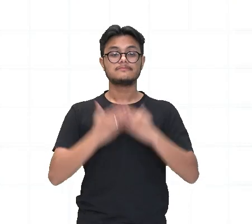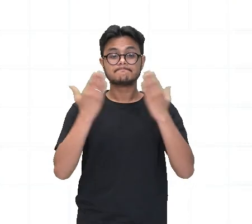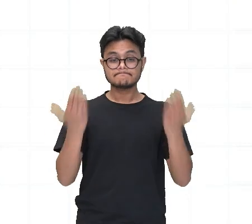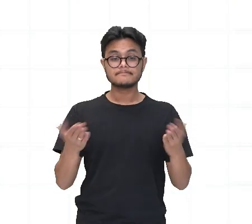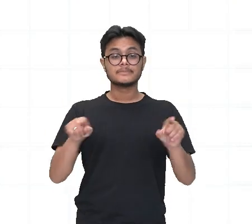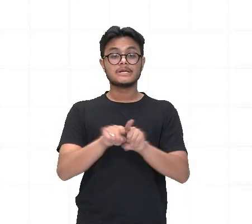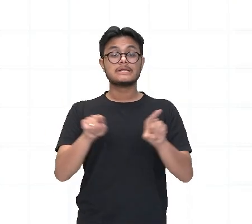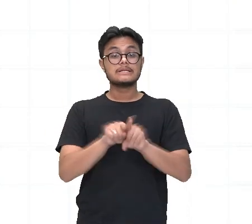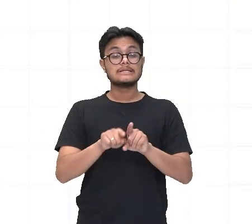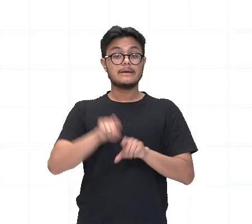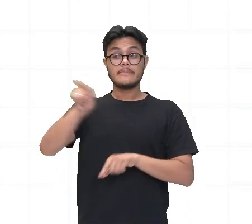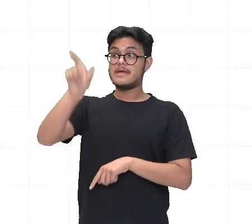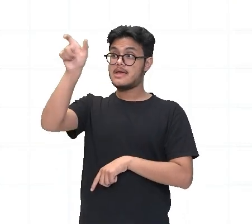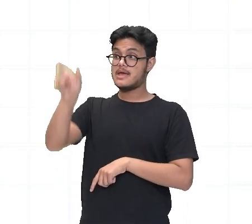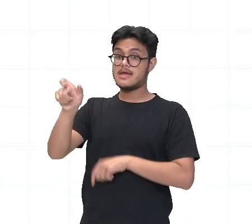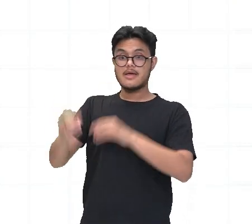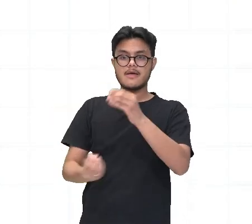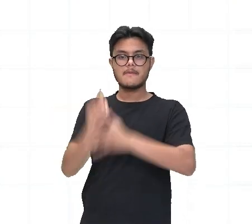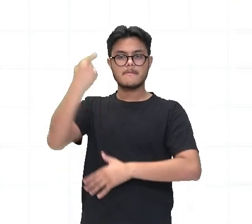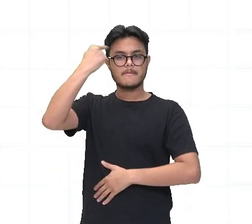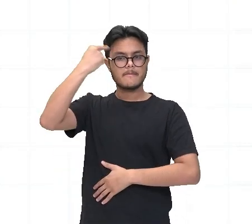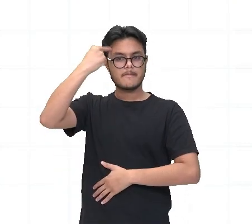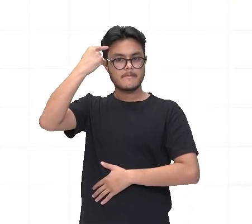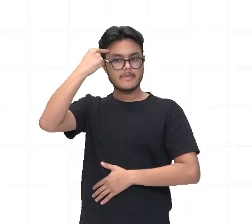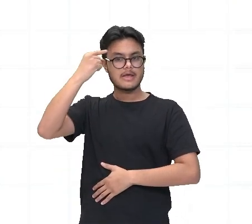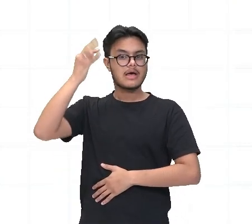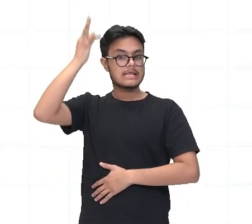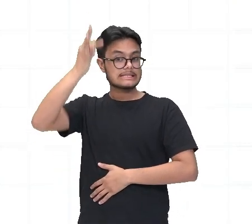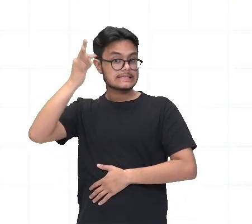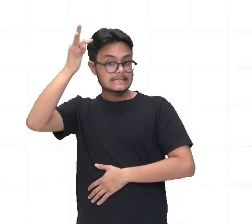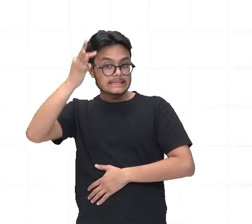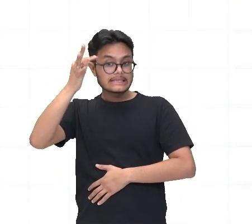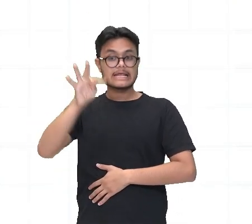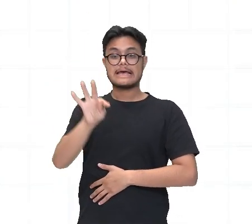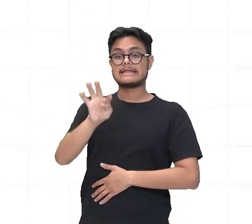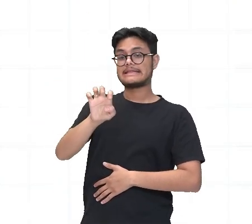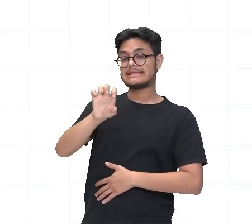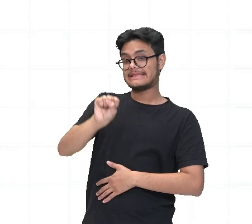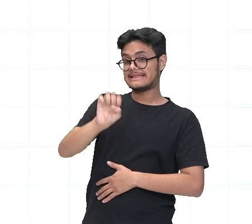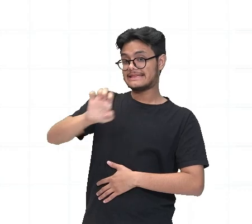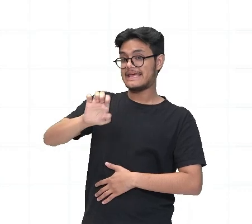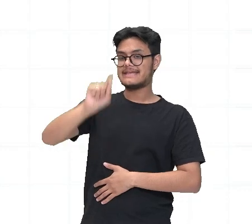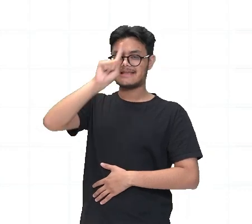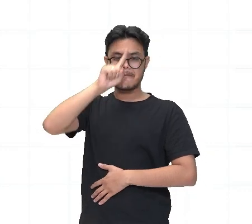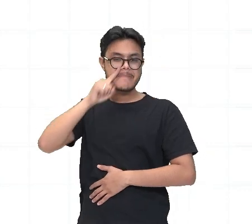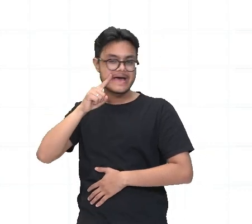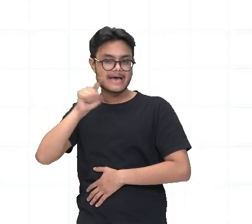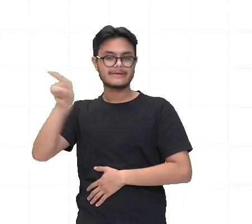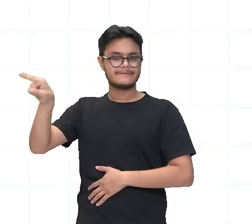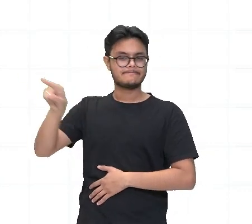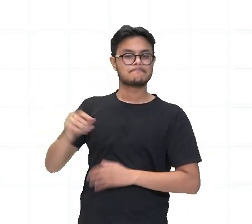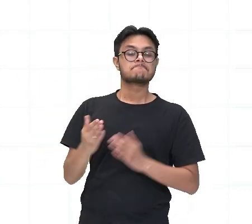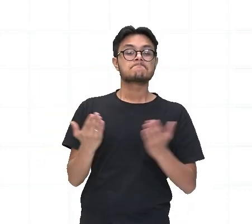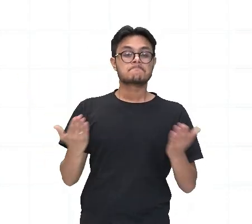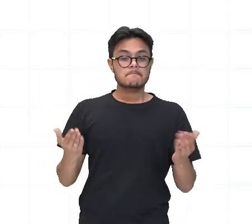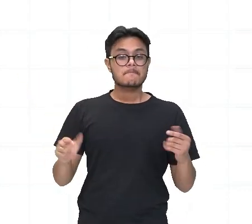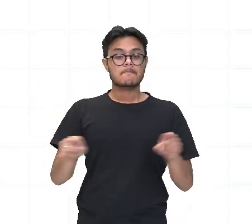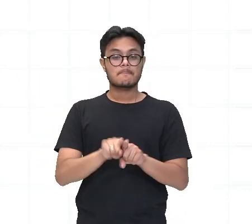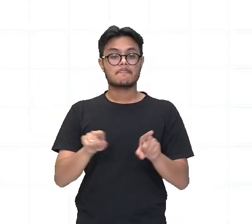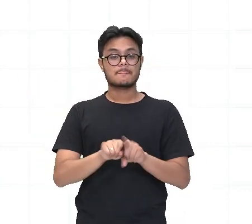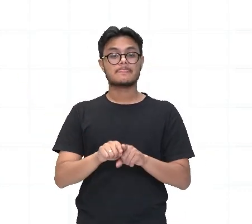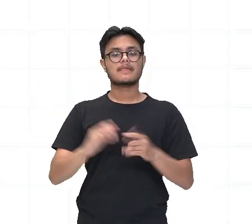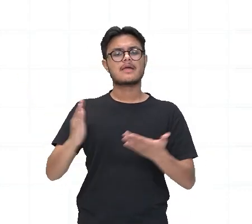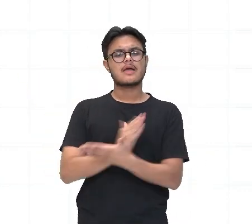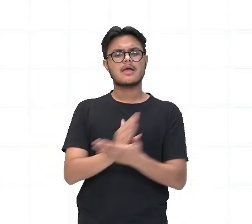da tese Tramas da Tecnologia. Então, nota aí que a palavra tese está em amarelinho, não é?